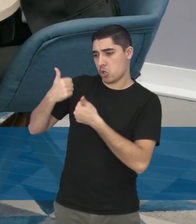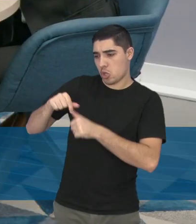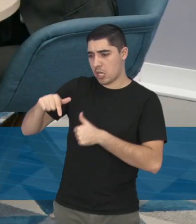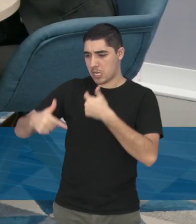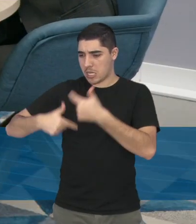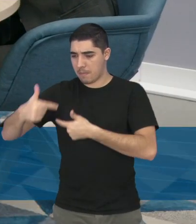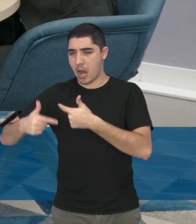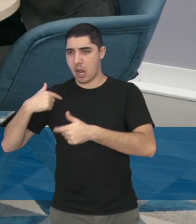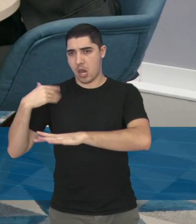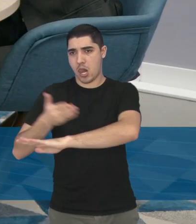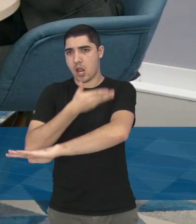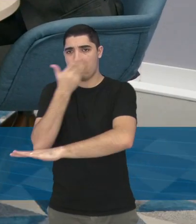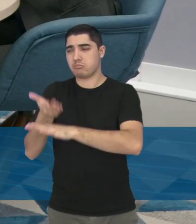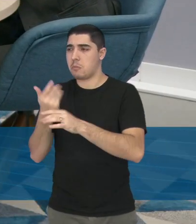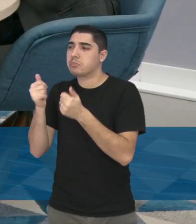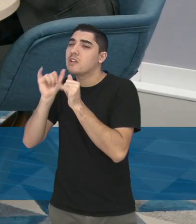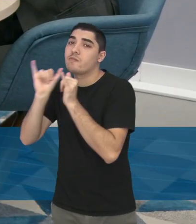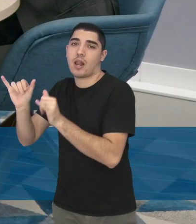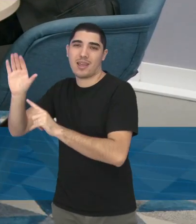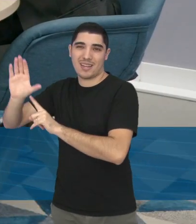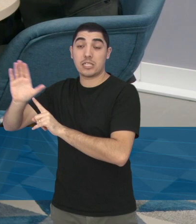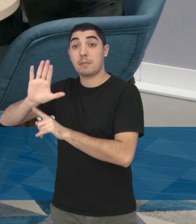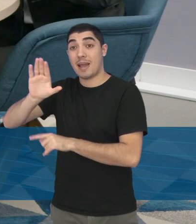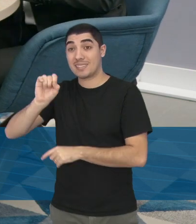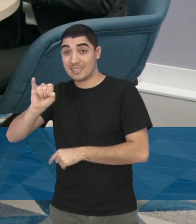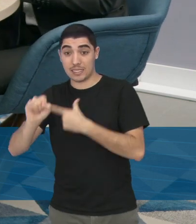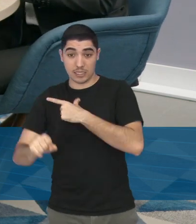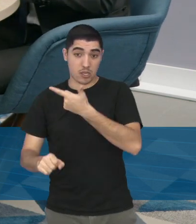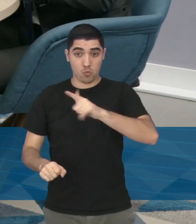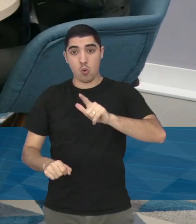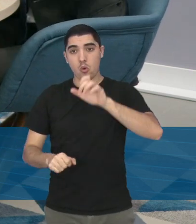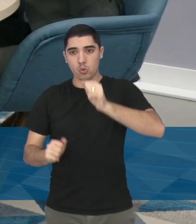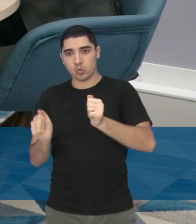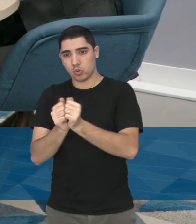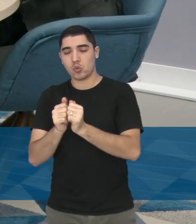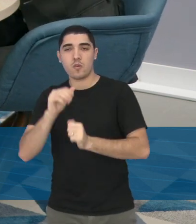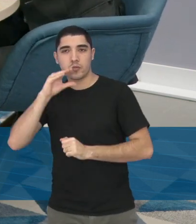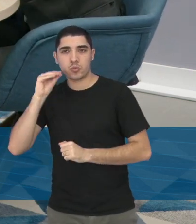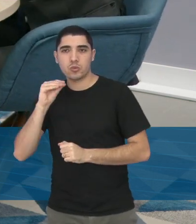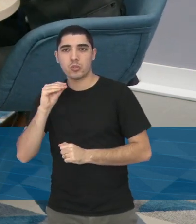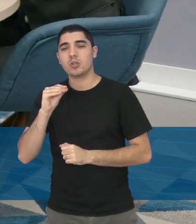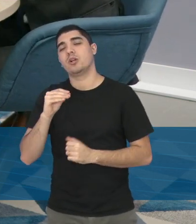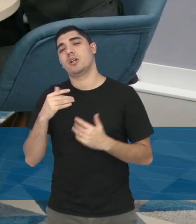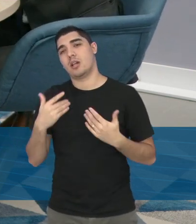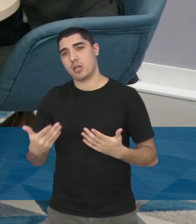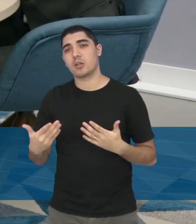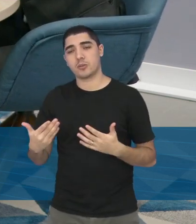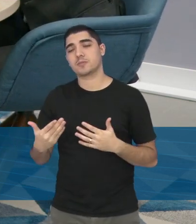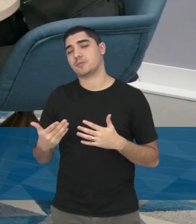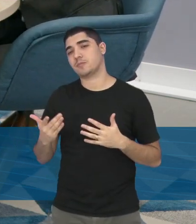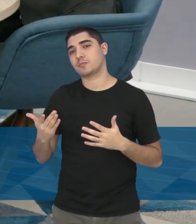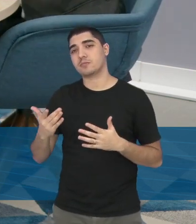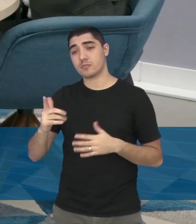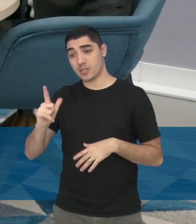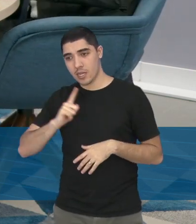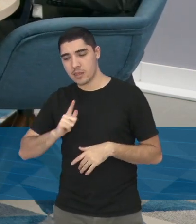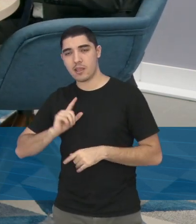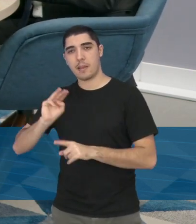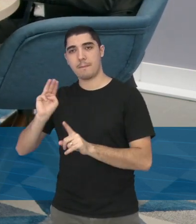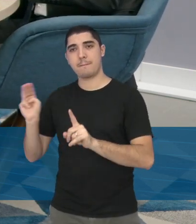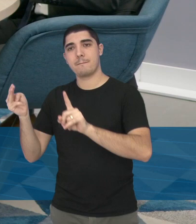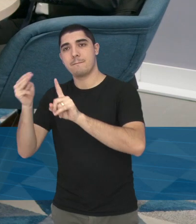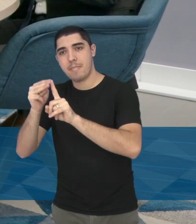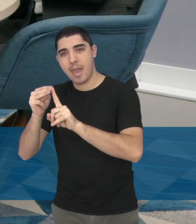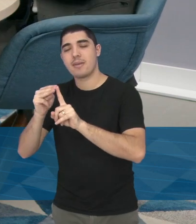eu presto serviço. Agora, a partir do momento que o indivíduo entra, ele é coordenado a tanto... Desculpa. É estabelecido meta